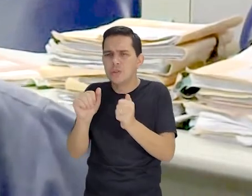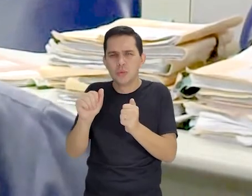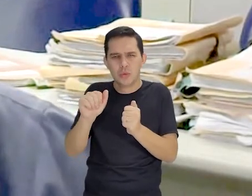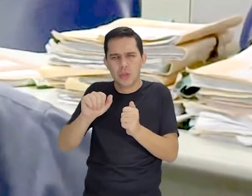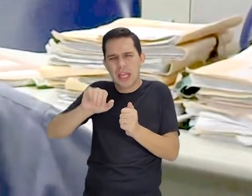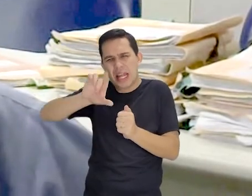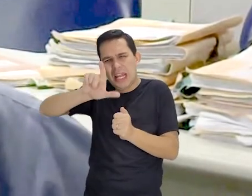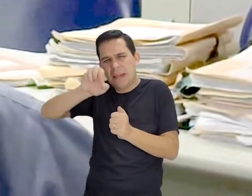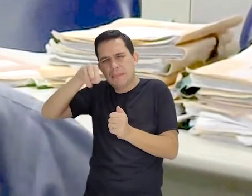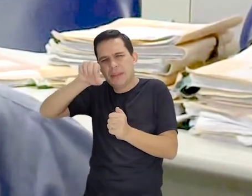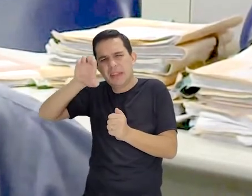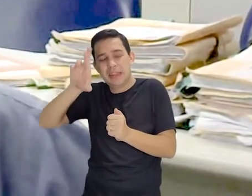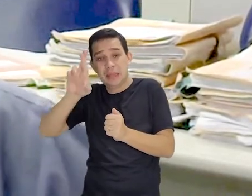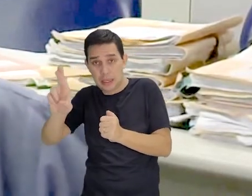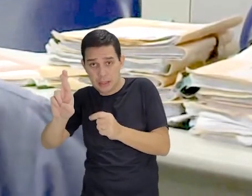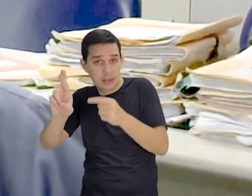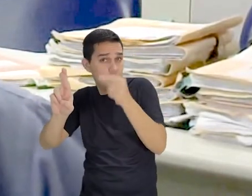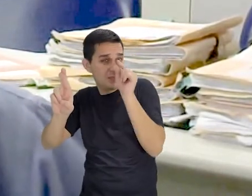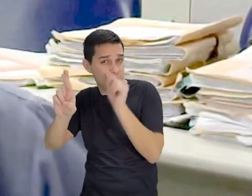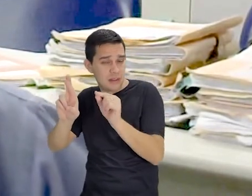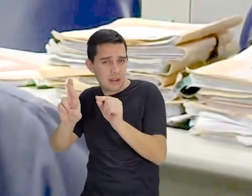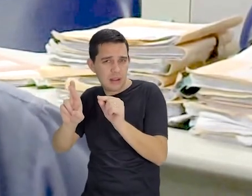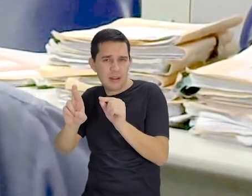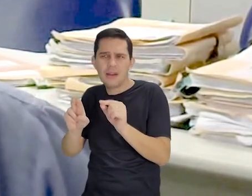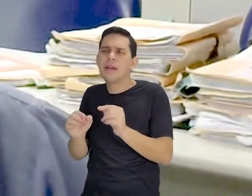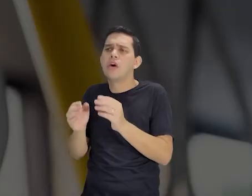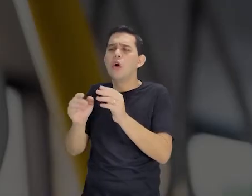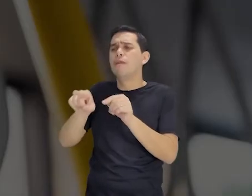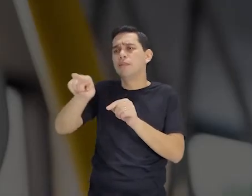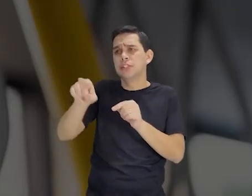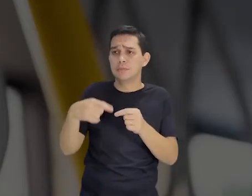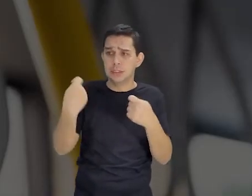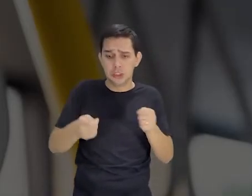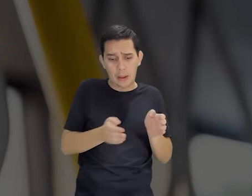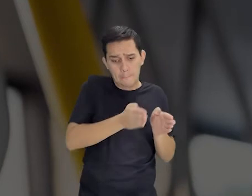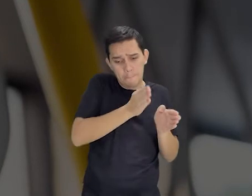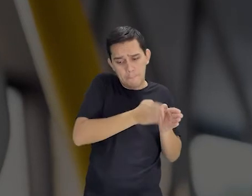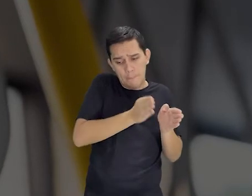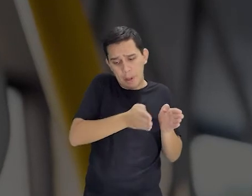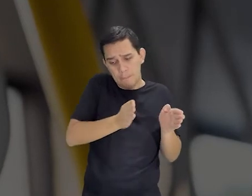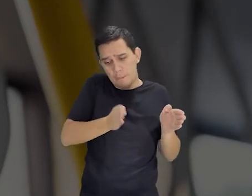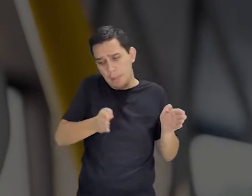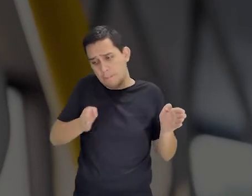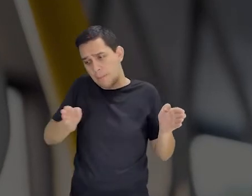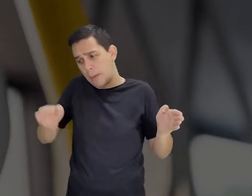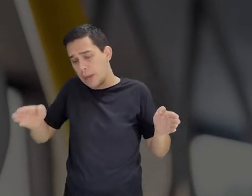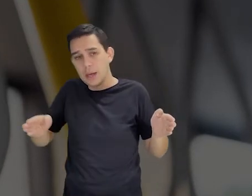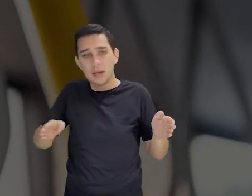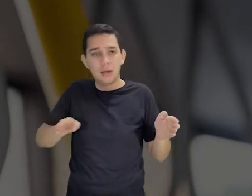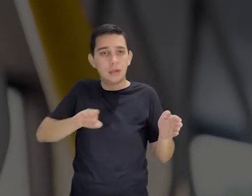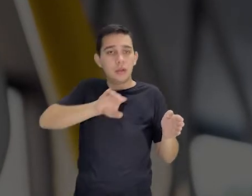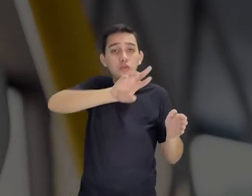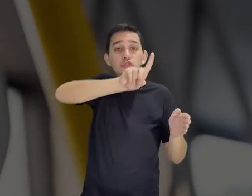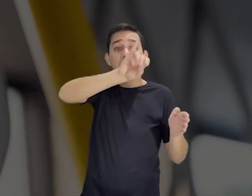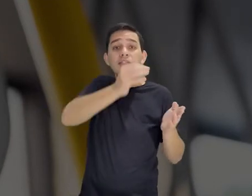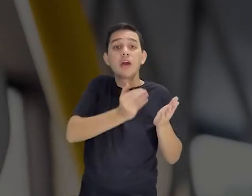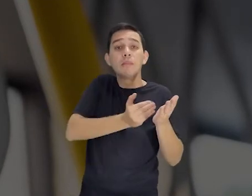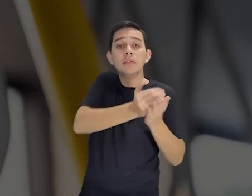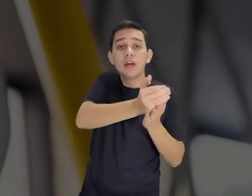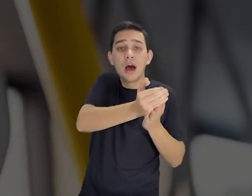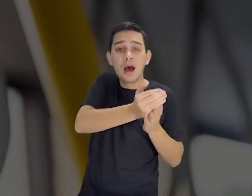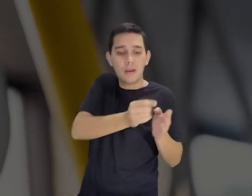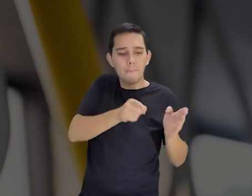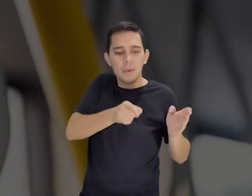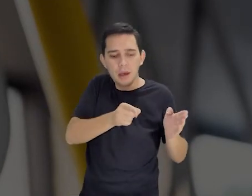duas postulações. A primeira, que elabore um cronograma de instalação de abrigos em todos os pontos de ônibus da cidade no prazo de